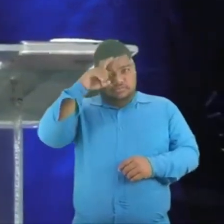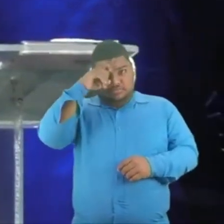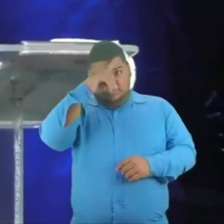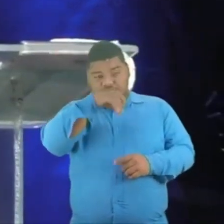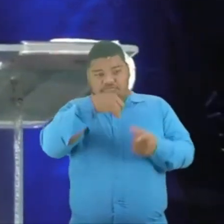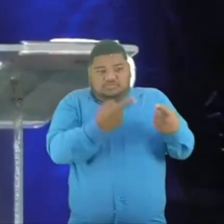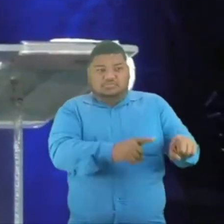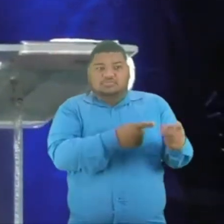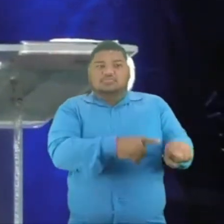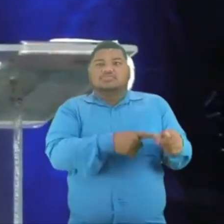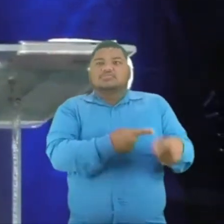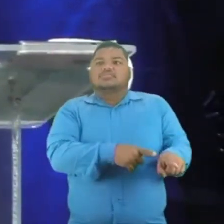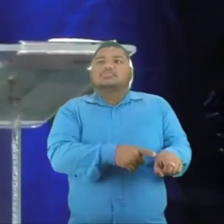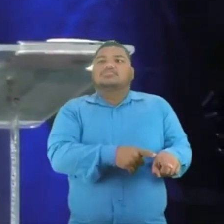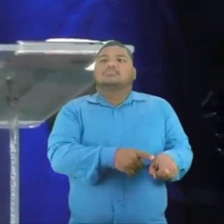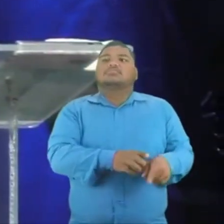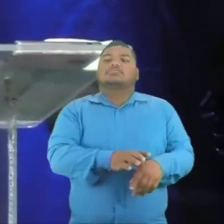sofrimento.